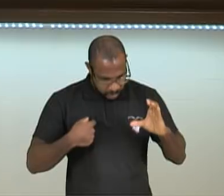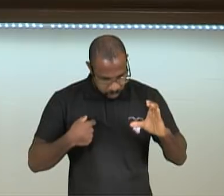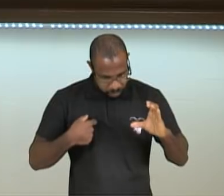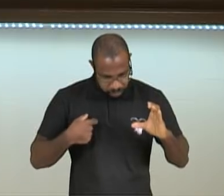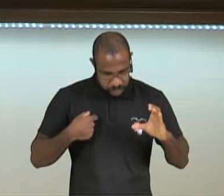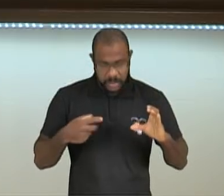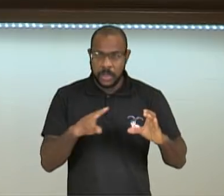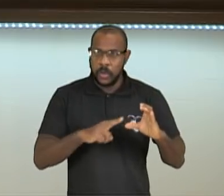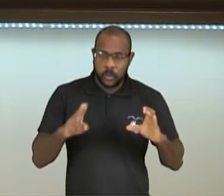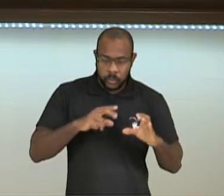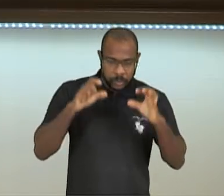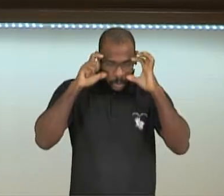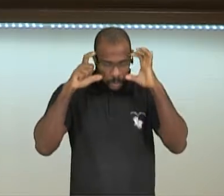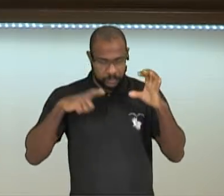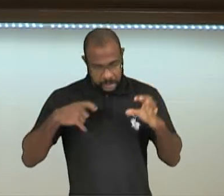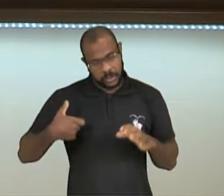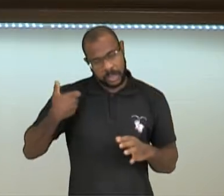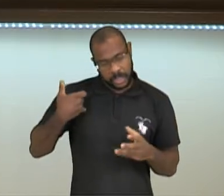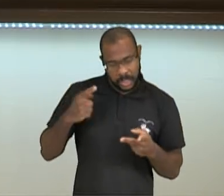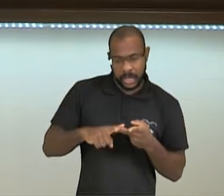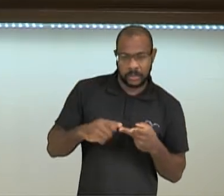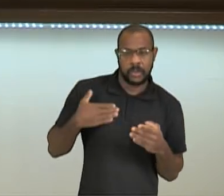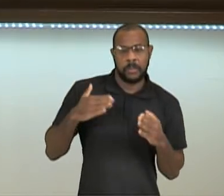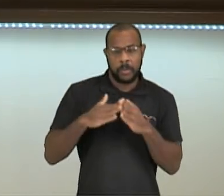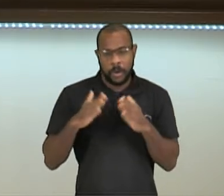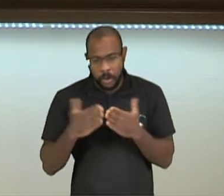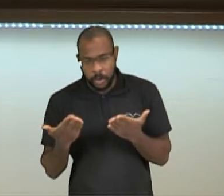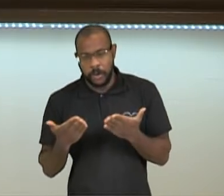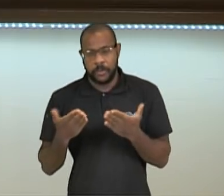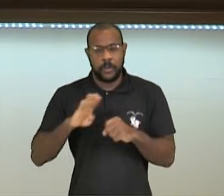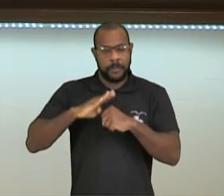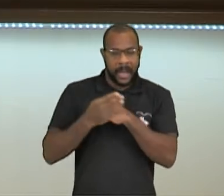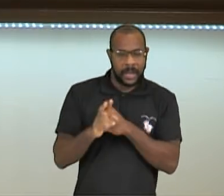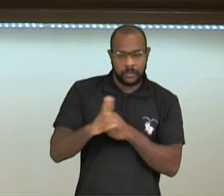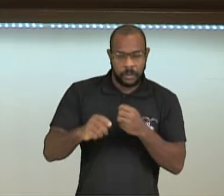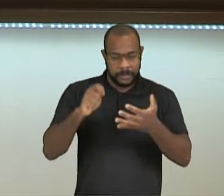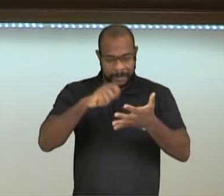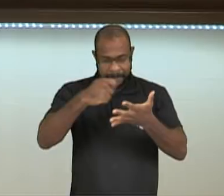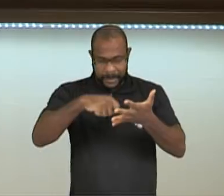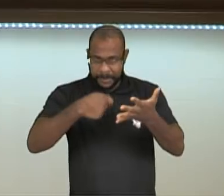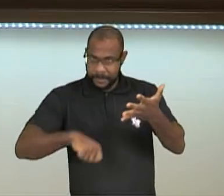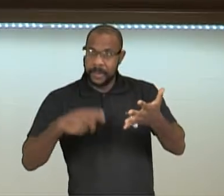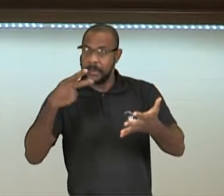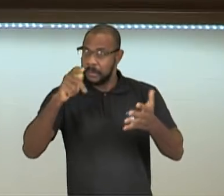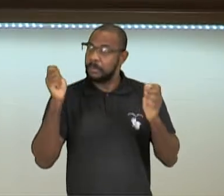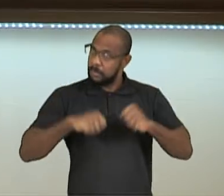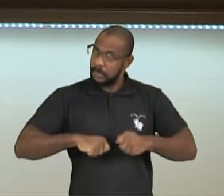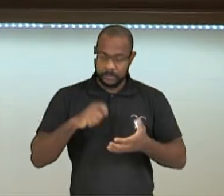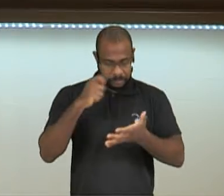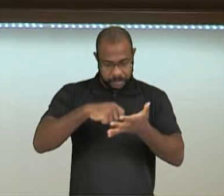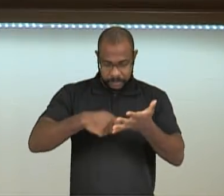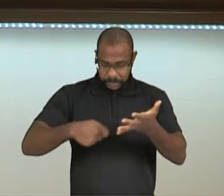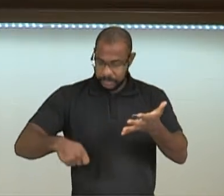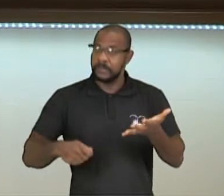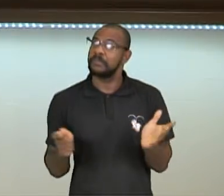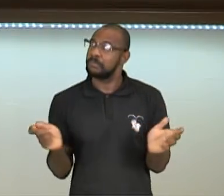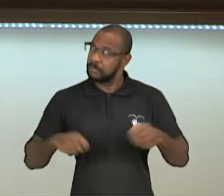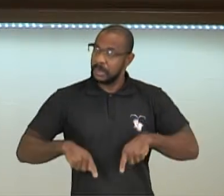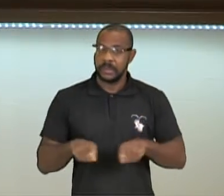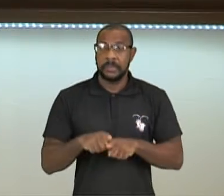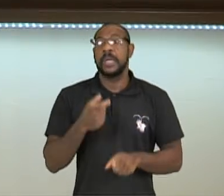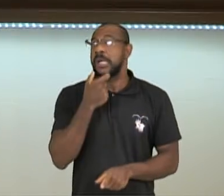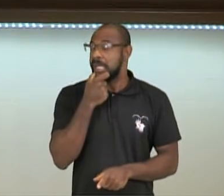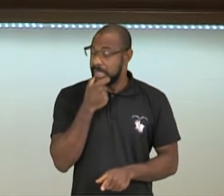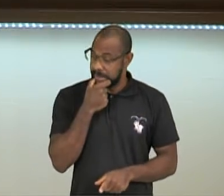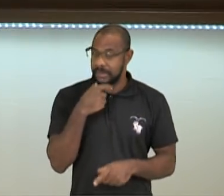pessoa, tenho tantos anos, moro em tal lugar e vai fazendo a sua descrição. Lógico e, obviamente, em